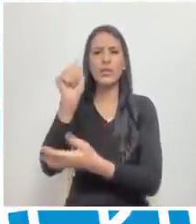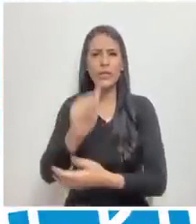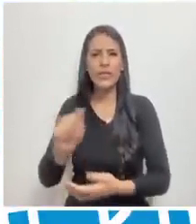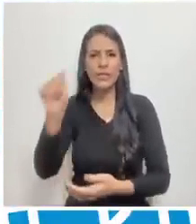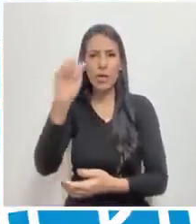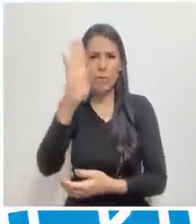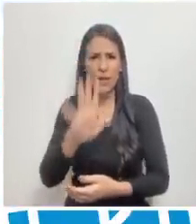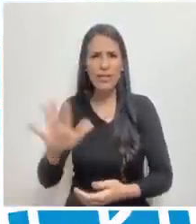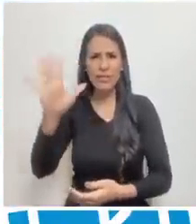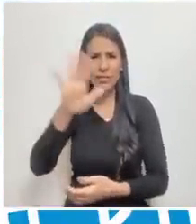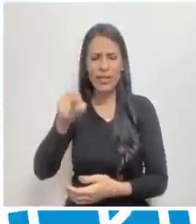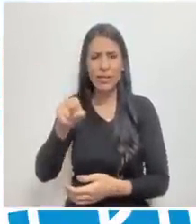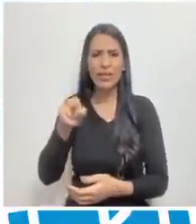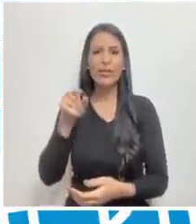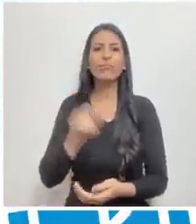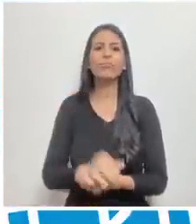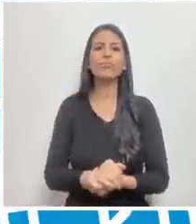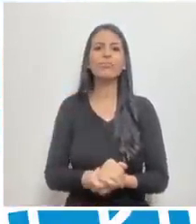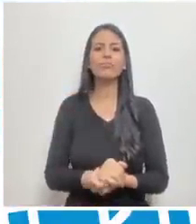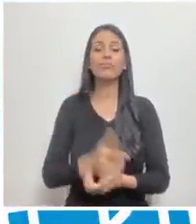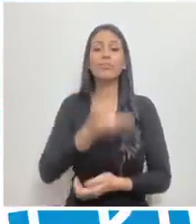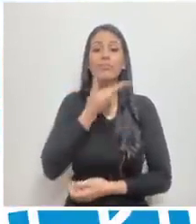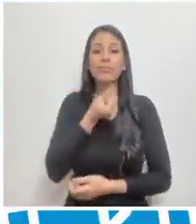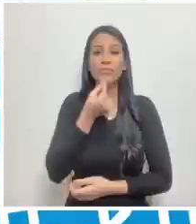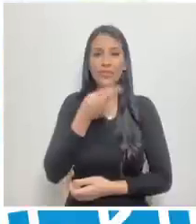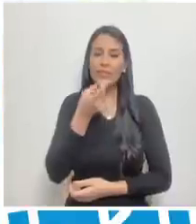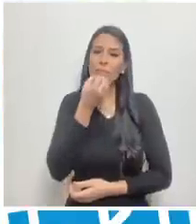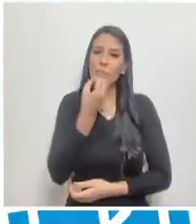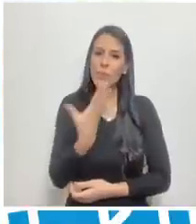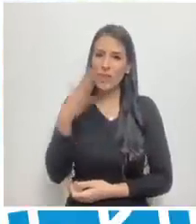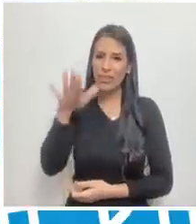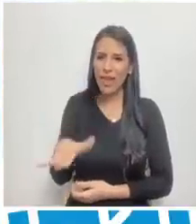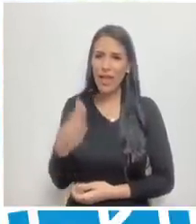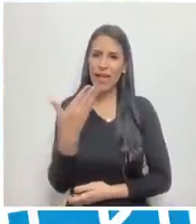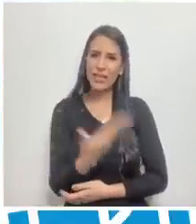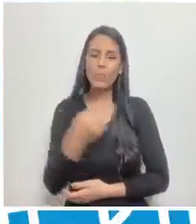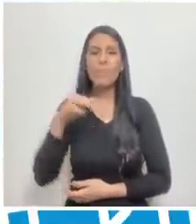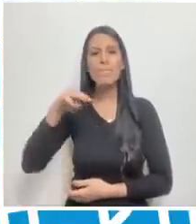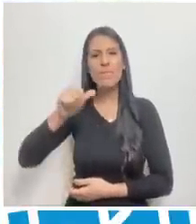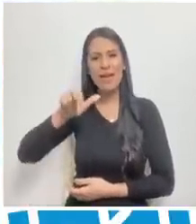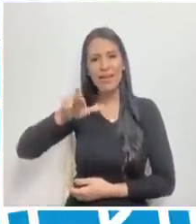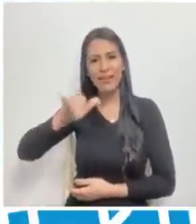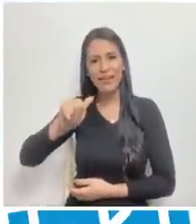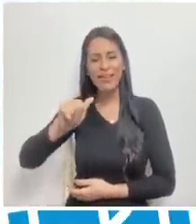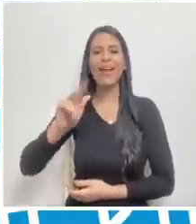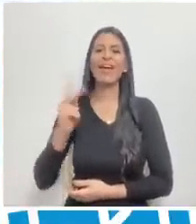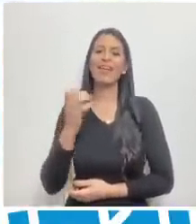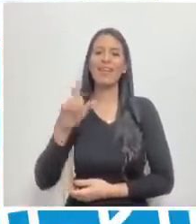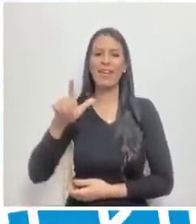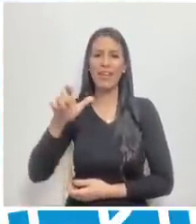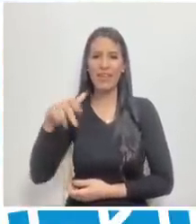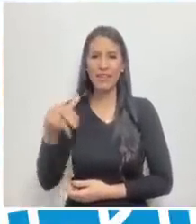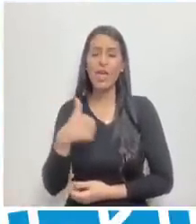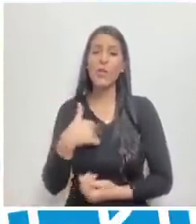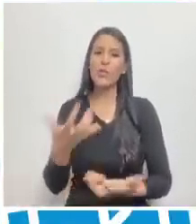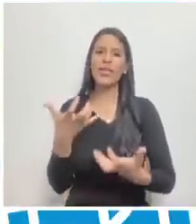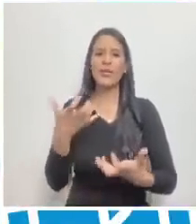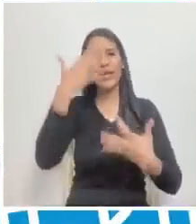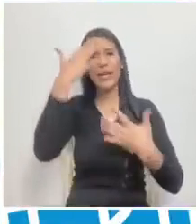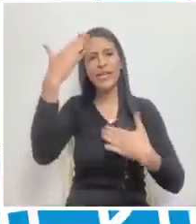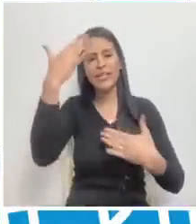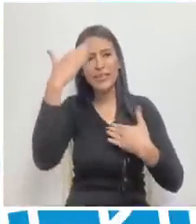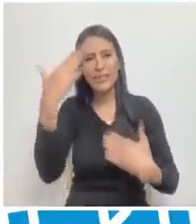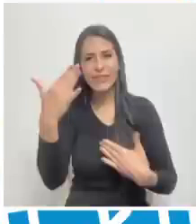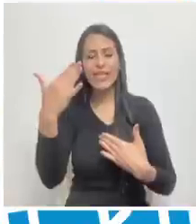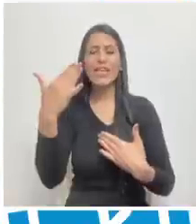Boa tarde, Maria Helena. Boa tarde a todos. É um prazer enorme estar aqui. Inicialmente, gostaria de agradecer o convite para participar